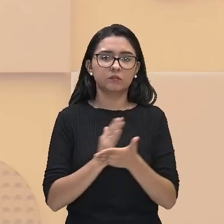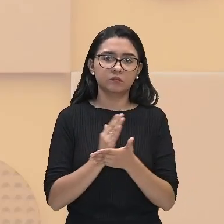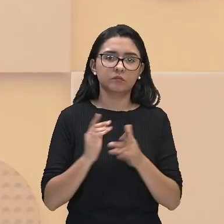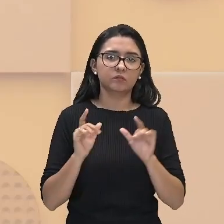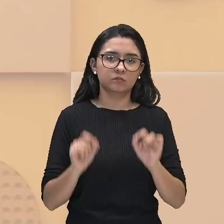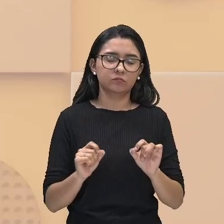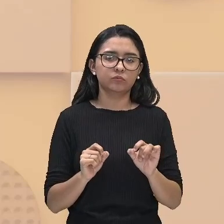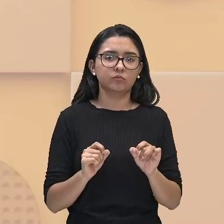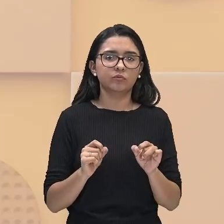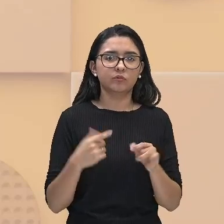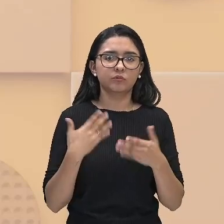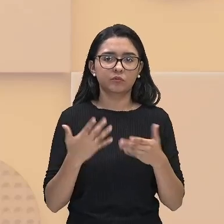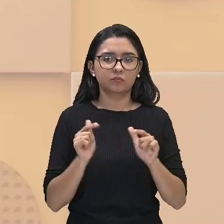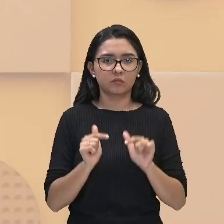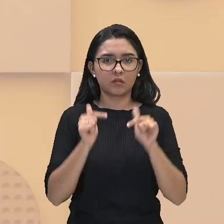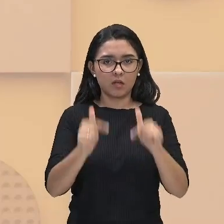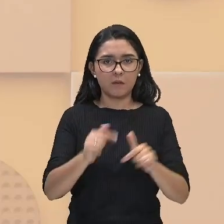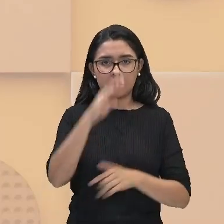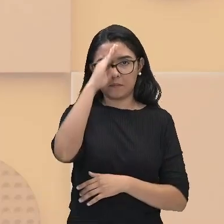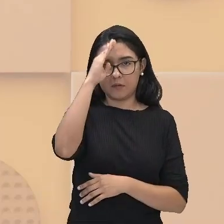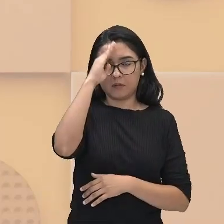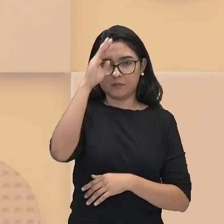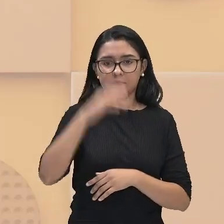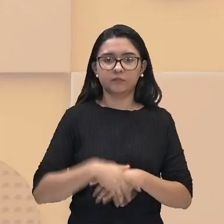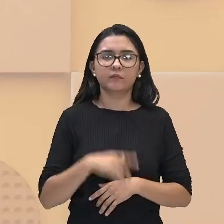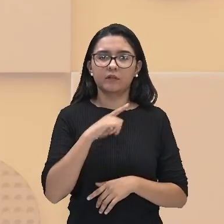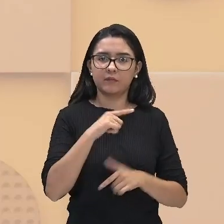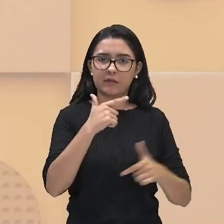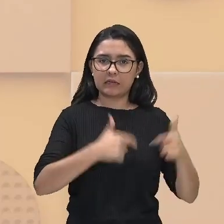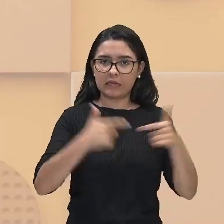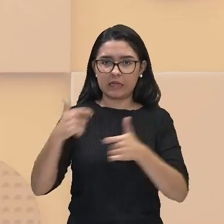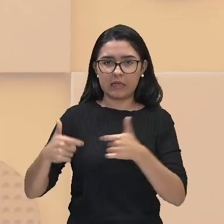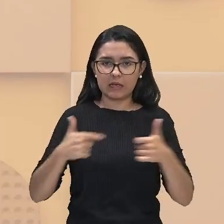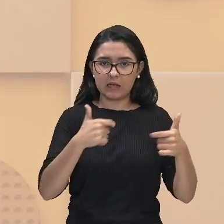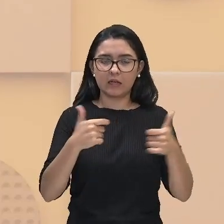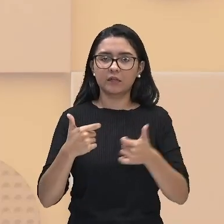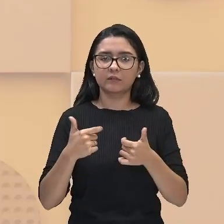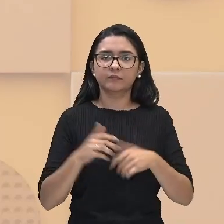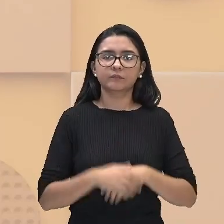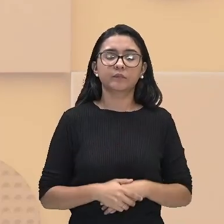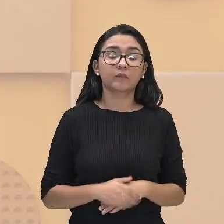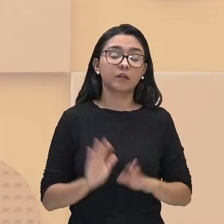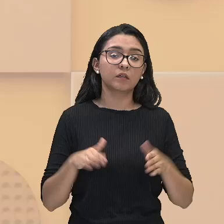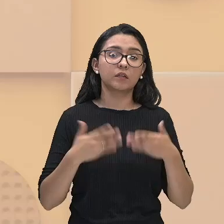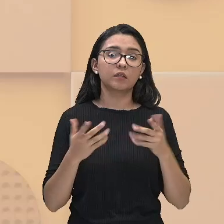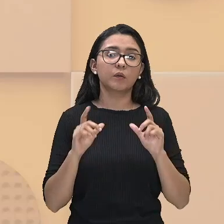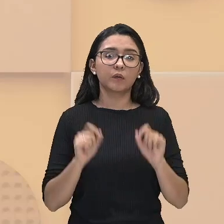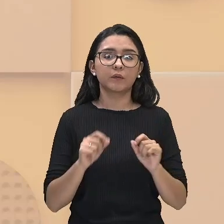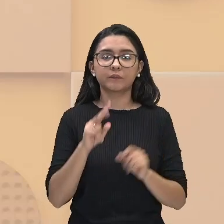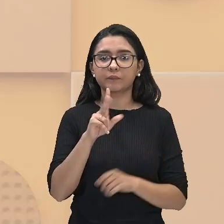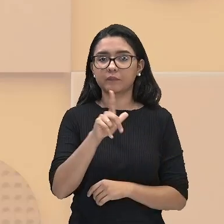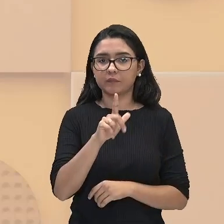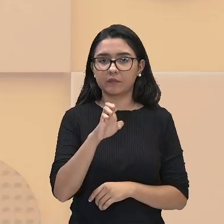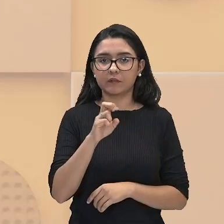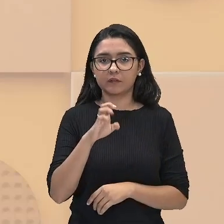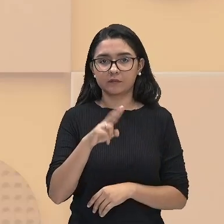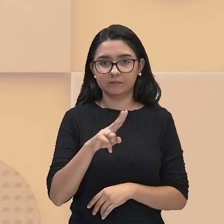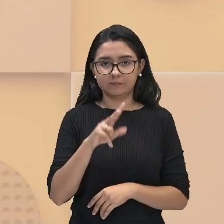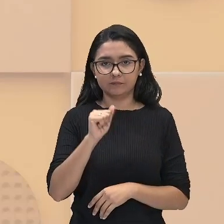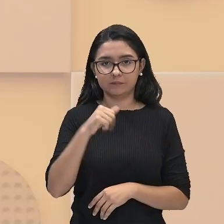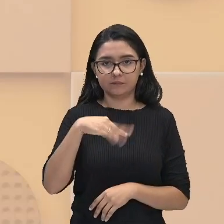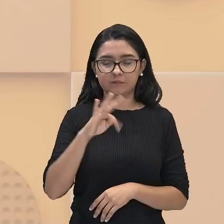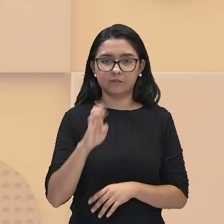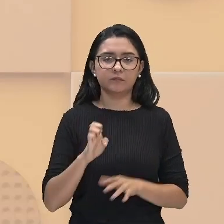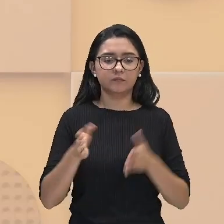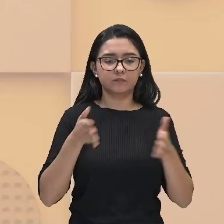levantes militares, dentre ele a Guerra de Lepato, ou Levante de Lepato. Esse levante ele foi ali um momento